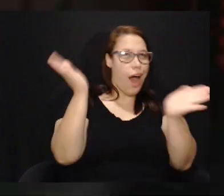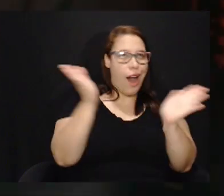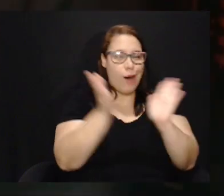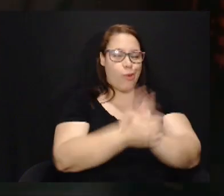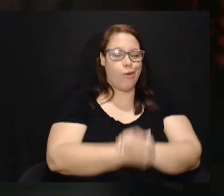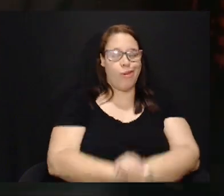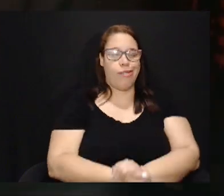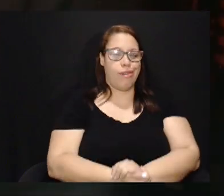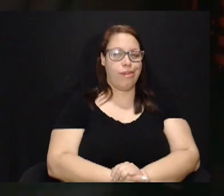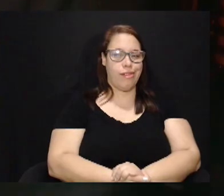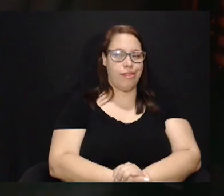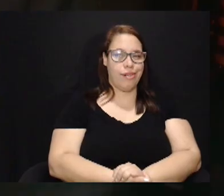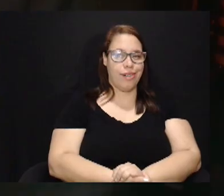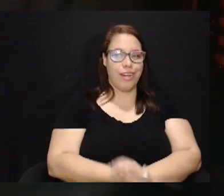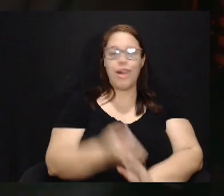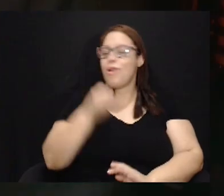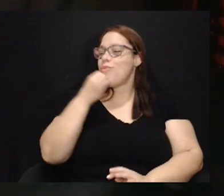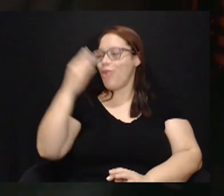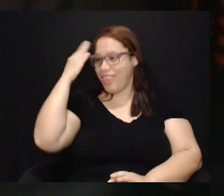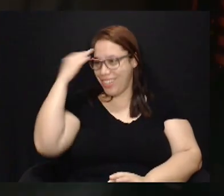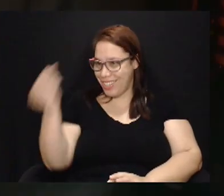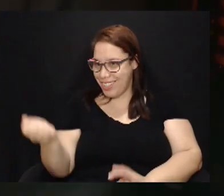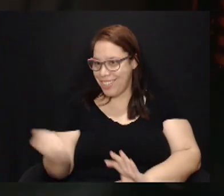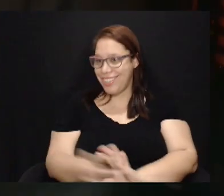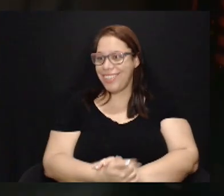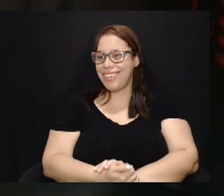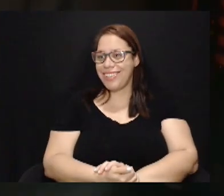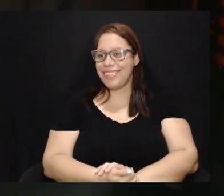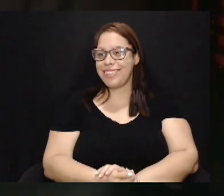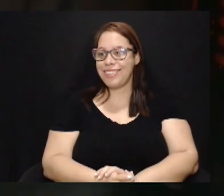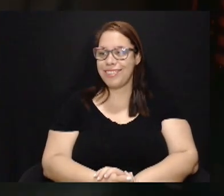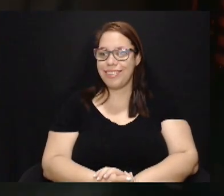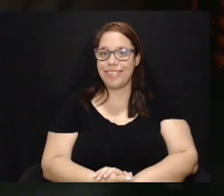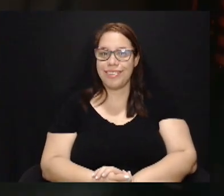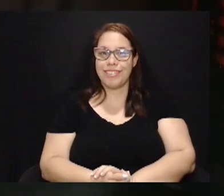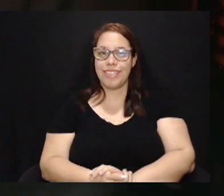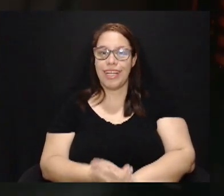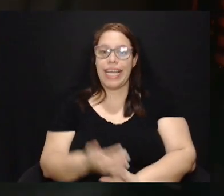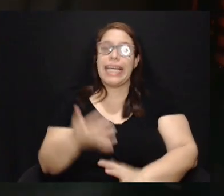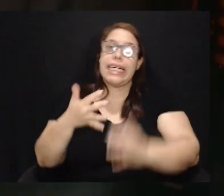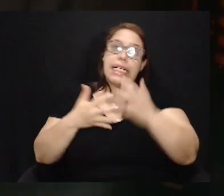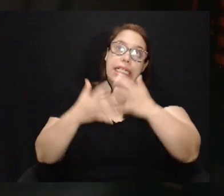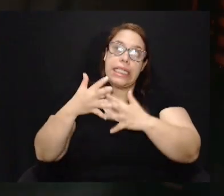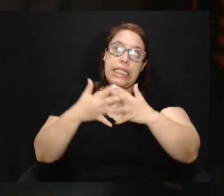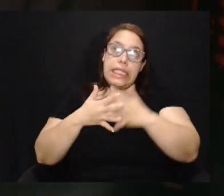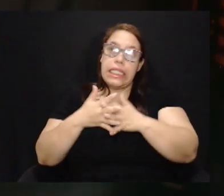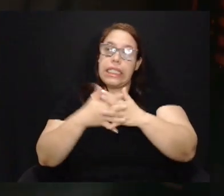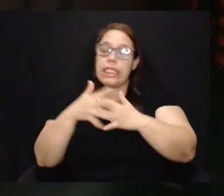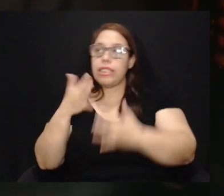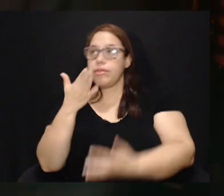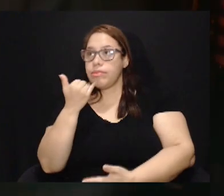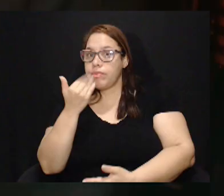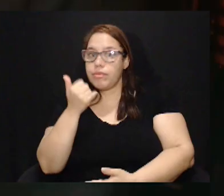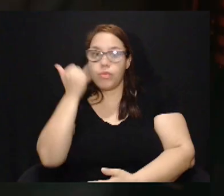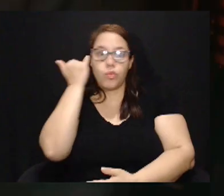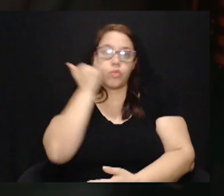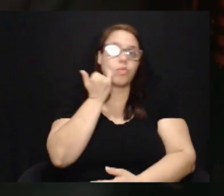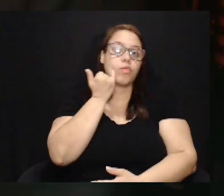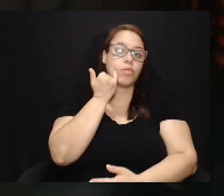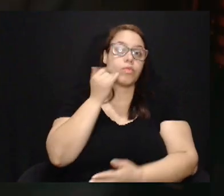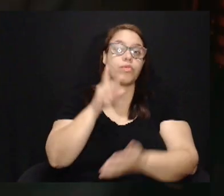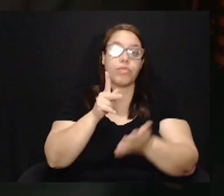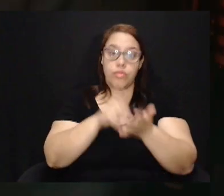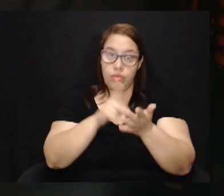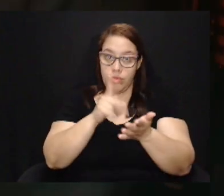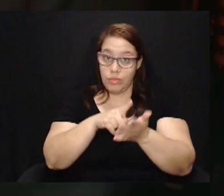bom saber disso, né? Gente, a gente se confunde um pouco, né? Comida de dieta com comida de verdade. A gente precisa